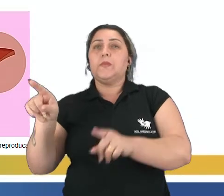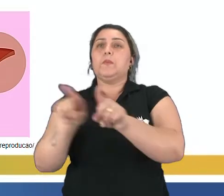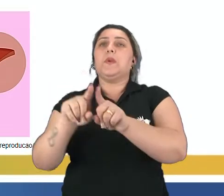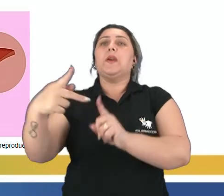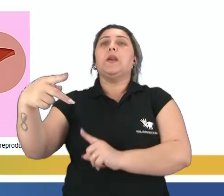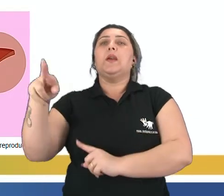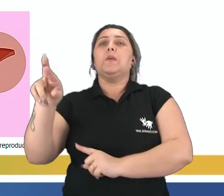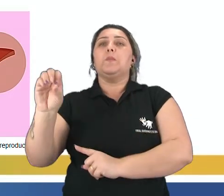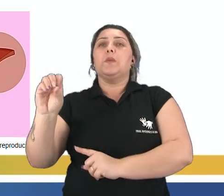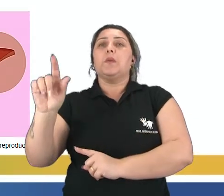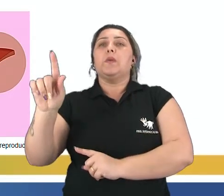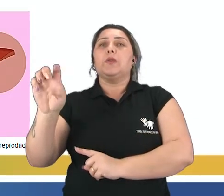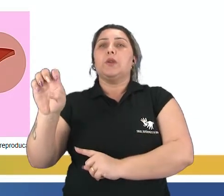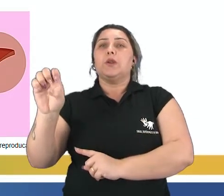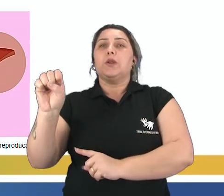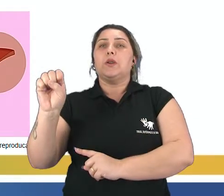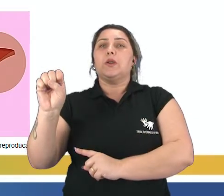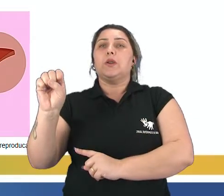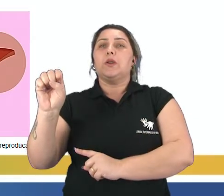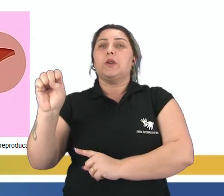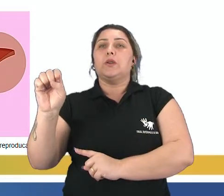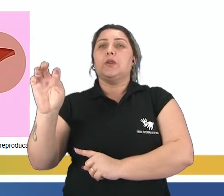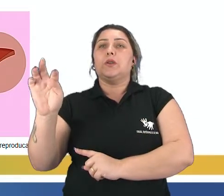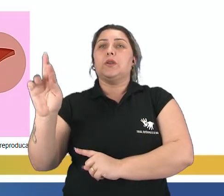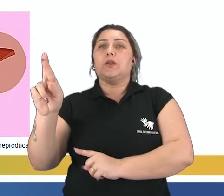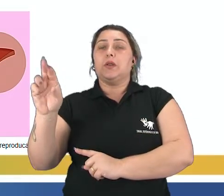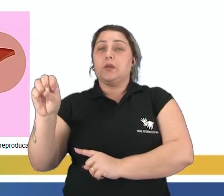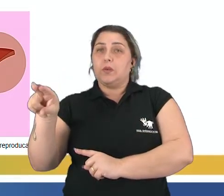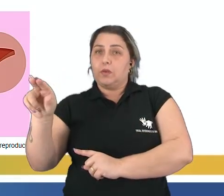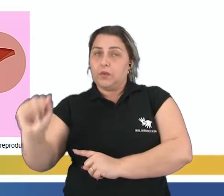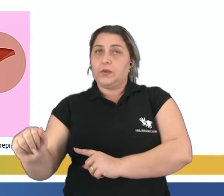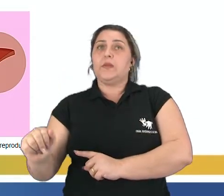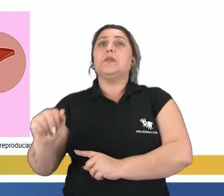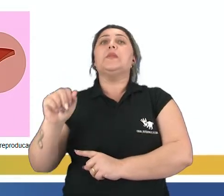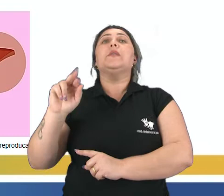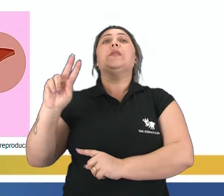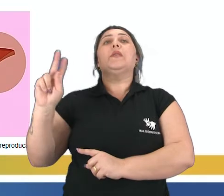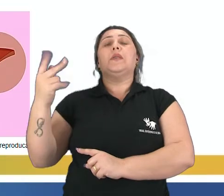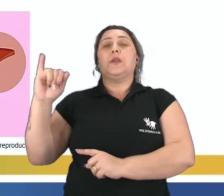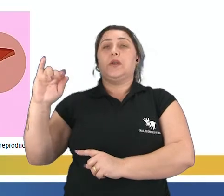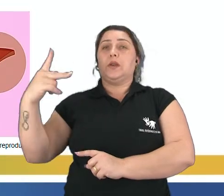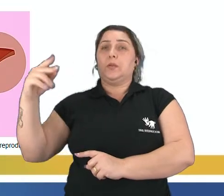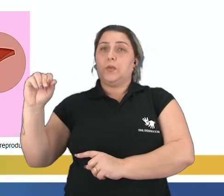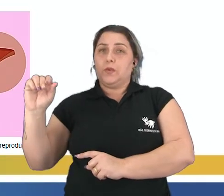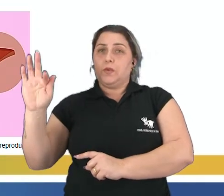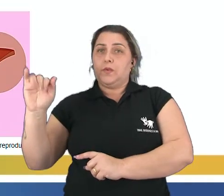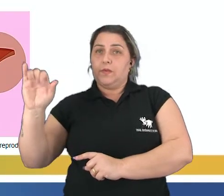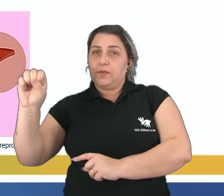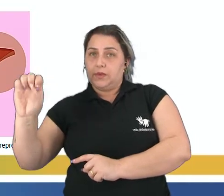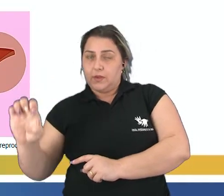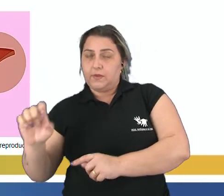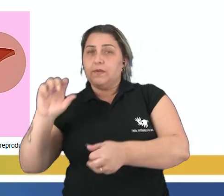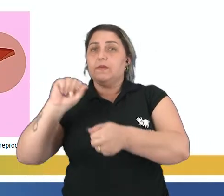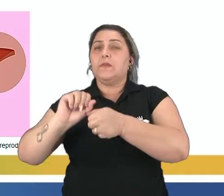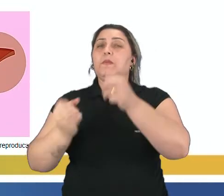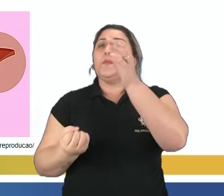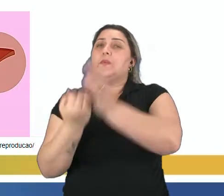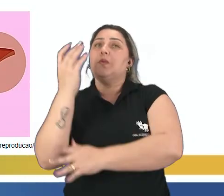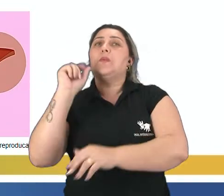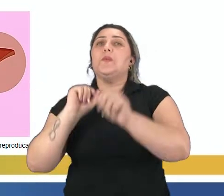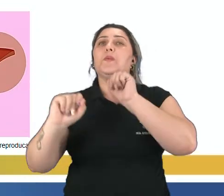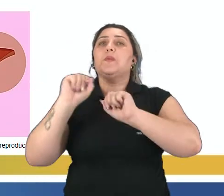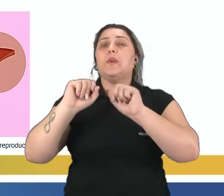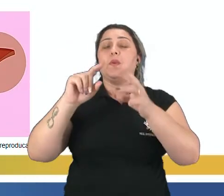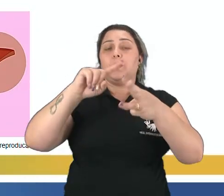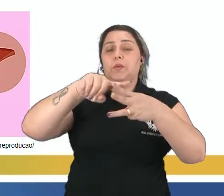vocês podem ver aí na imagem, o que acontece? A hipófise, ela vai acabar produzindo aí